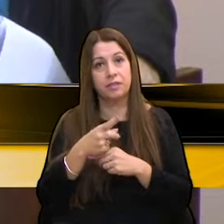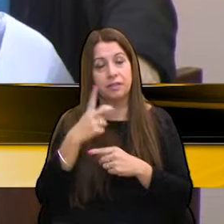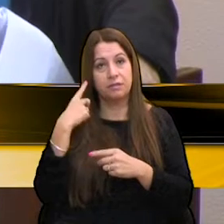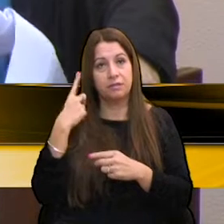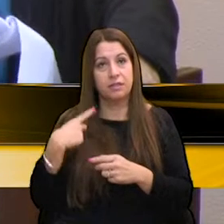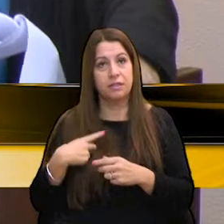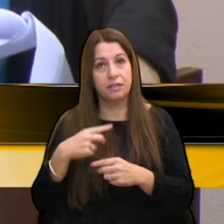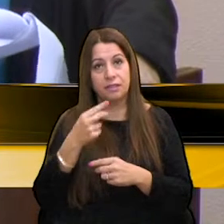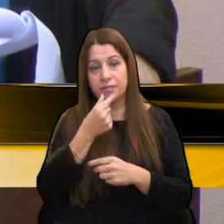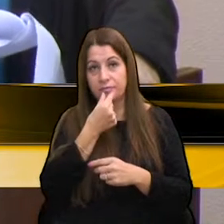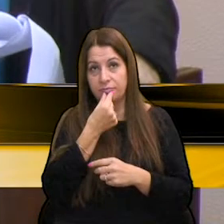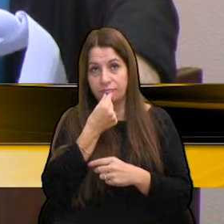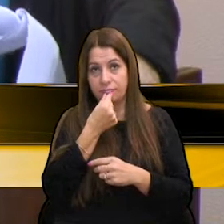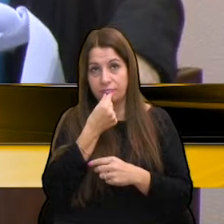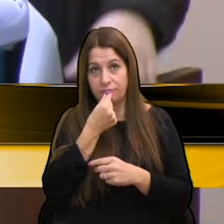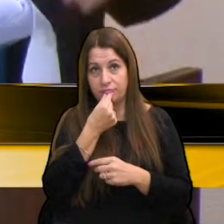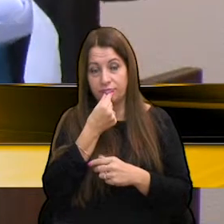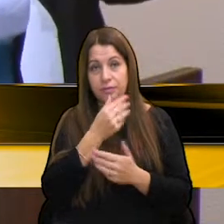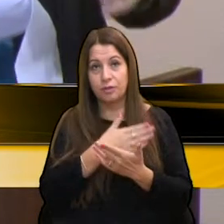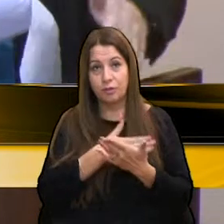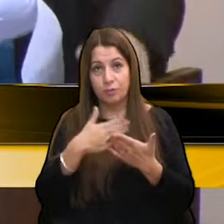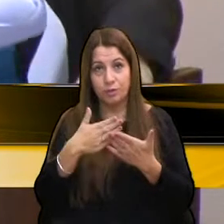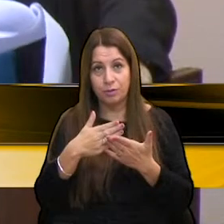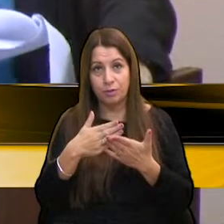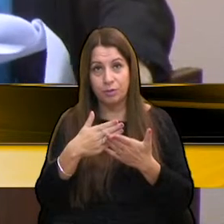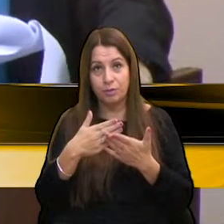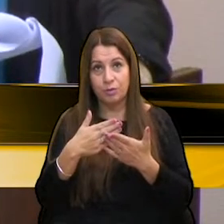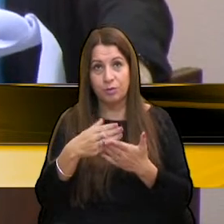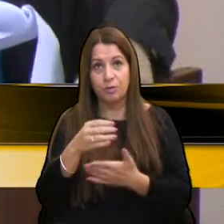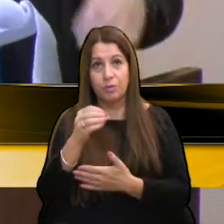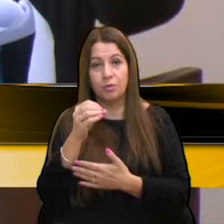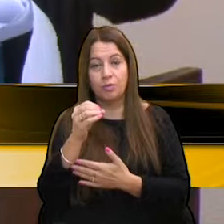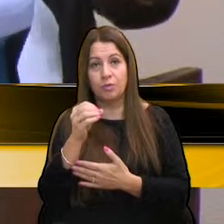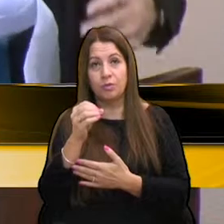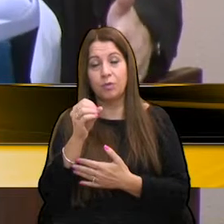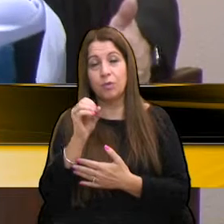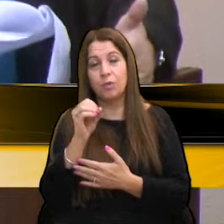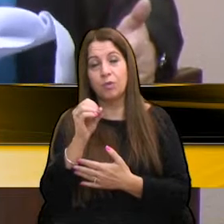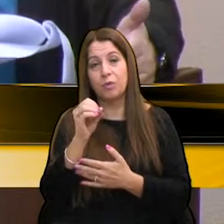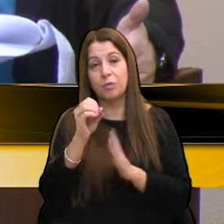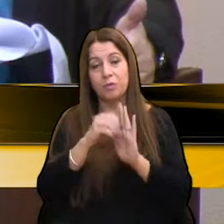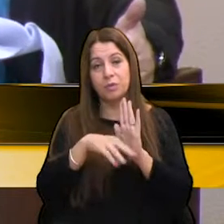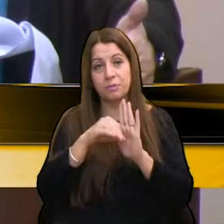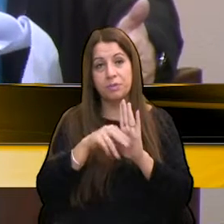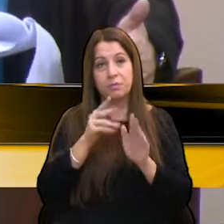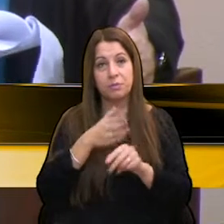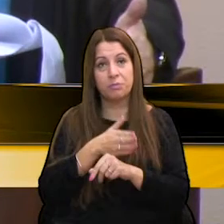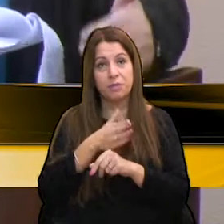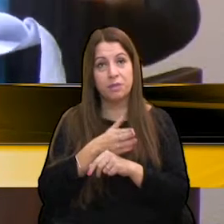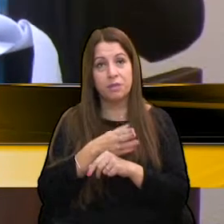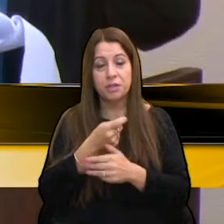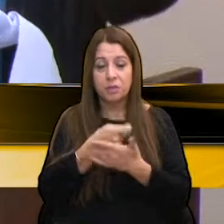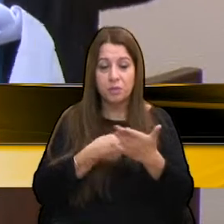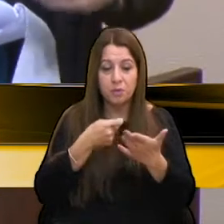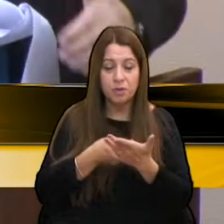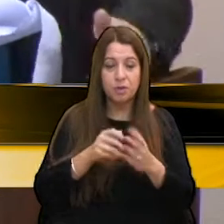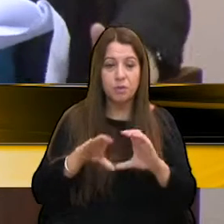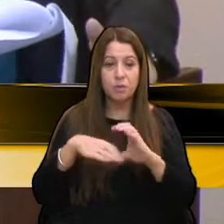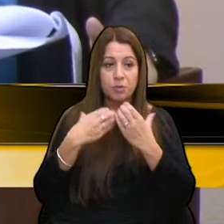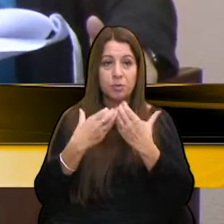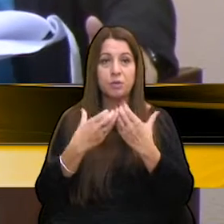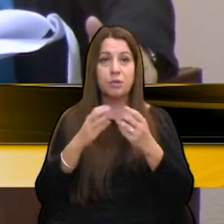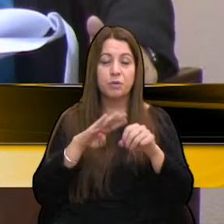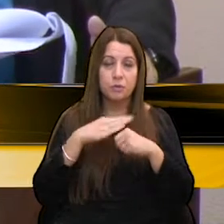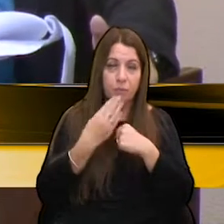Denise, vereador Rodrigo, que começou com o orçamento participativo nessas conquistas, os centros comunitários nos bairros, que continuou